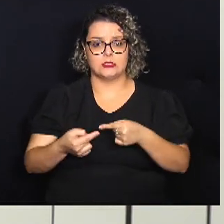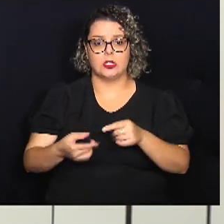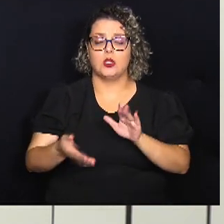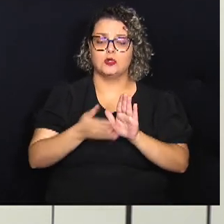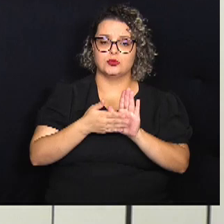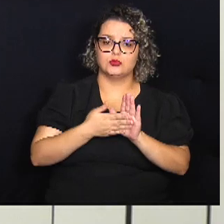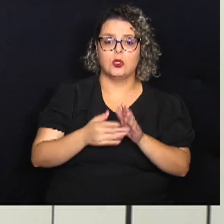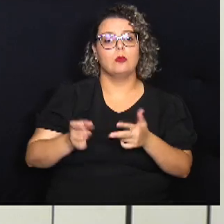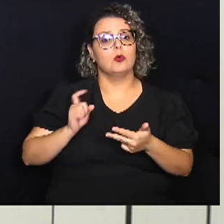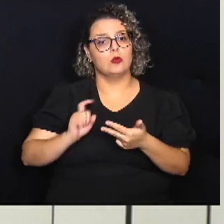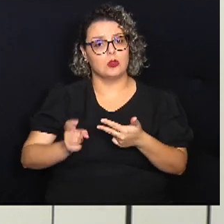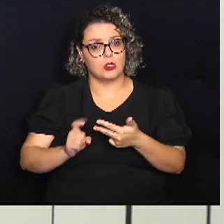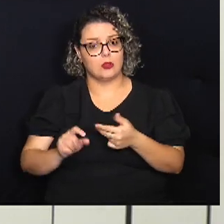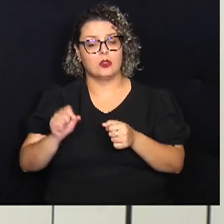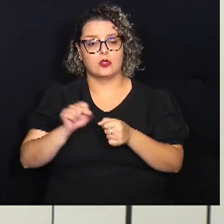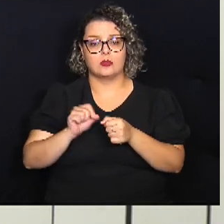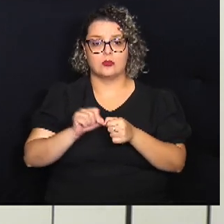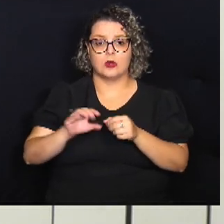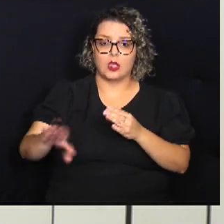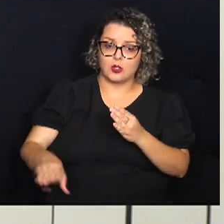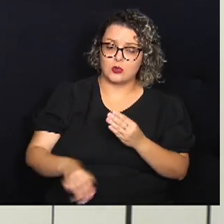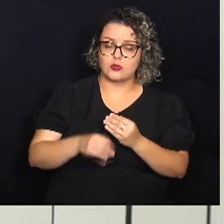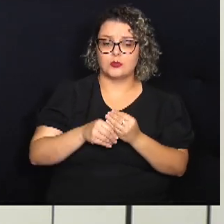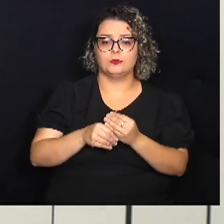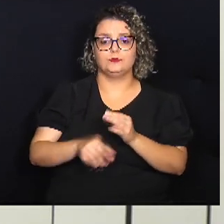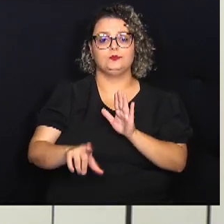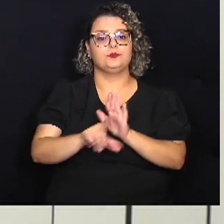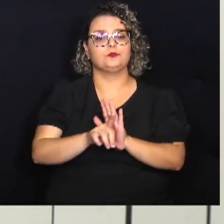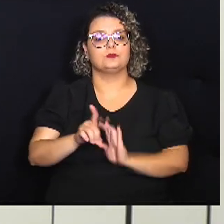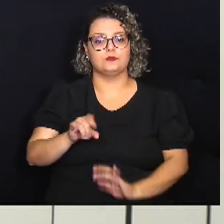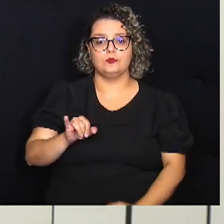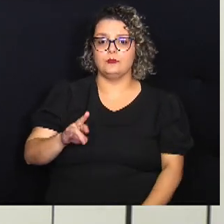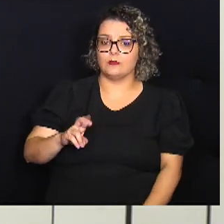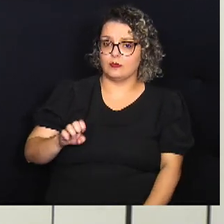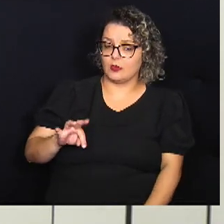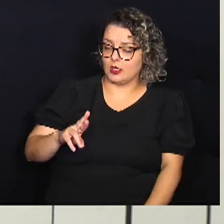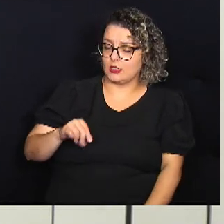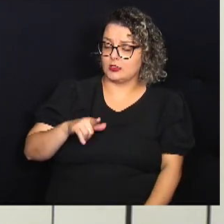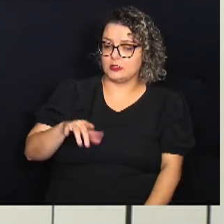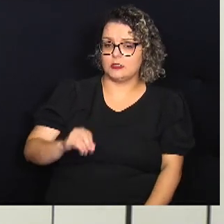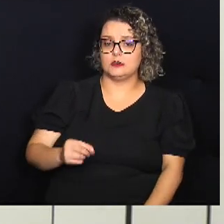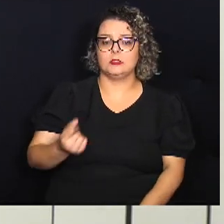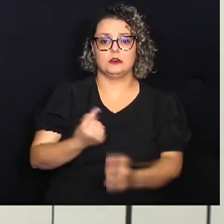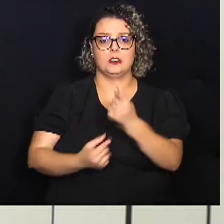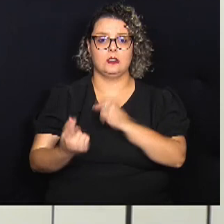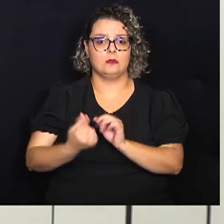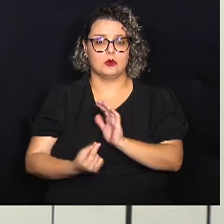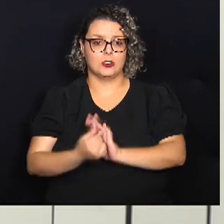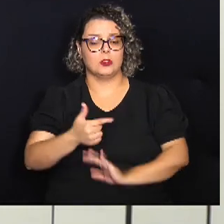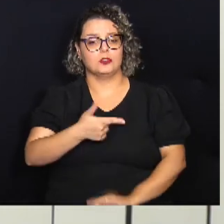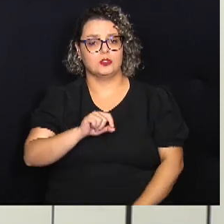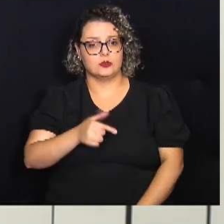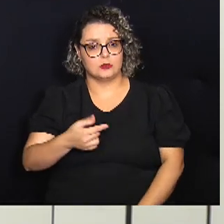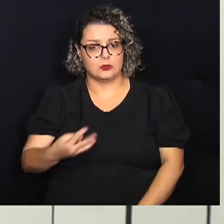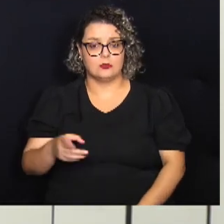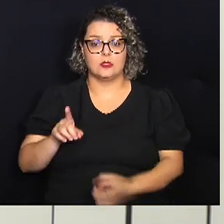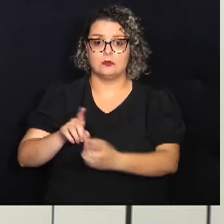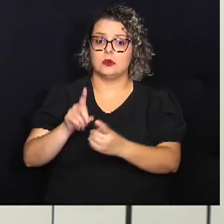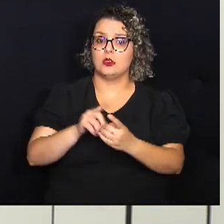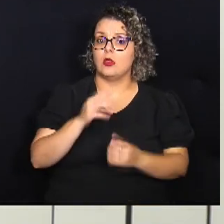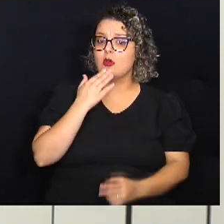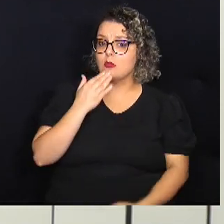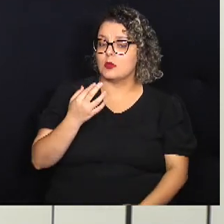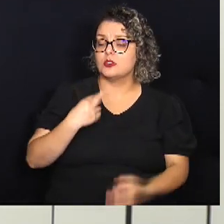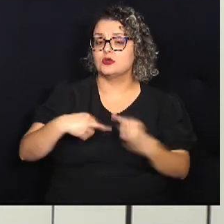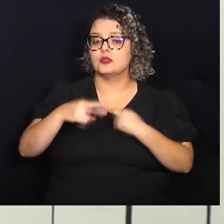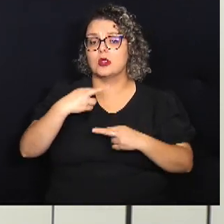do Executivo, que faz um acréscimo à Lei de Diretrizes Orçamentárias de 2023 para contemplar uma demanda